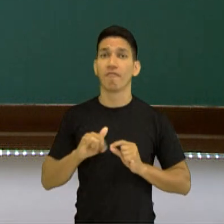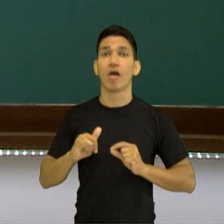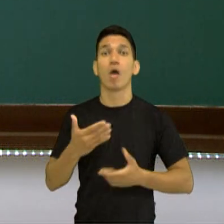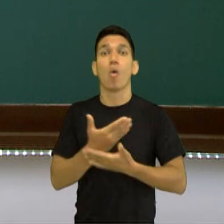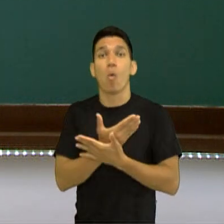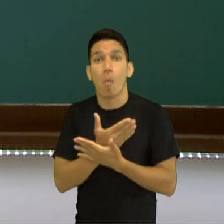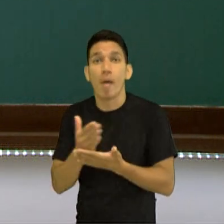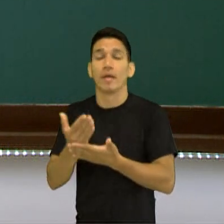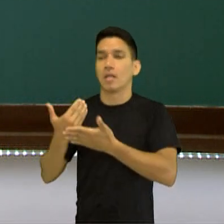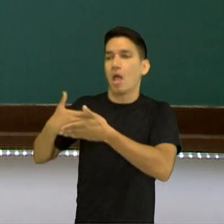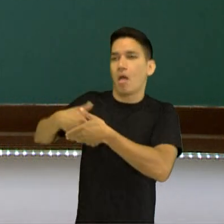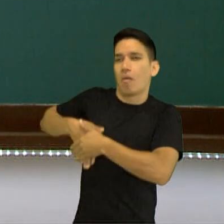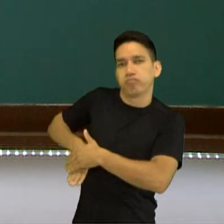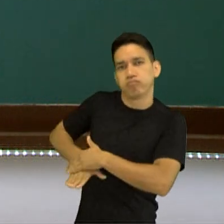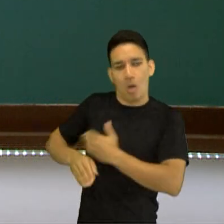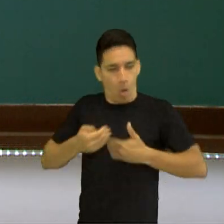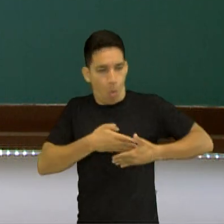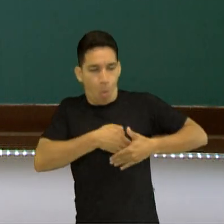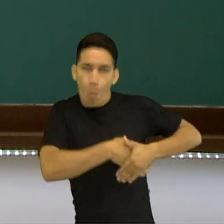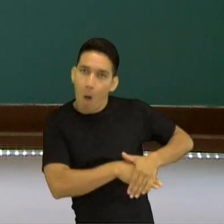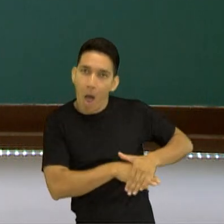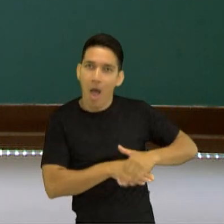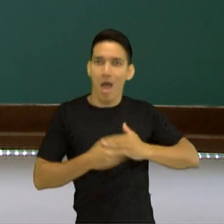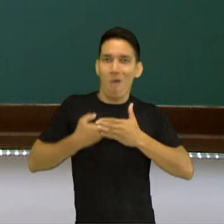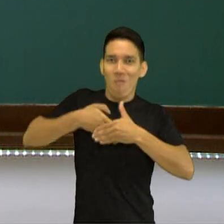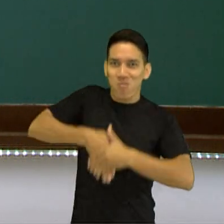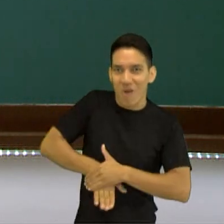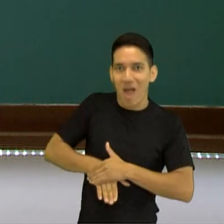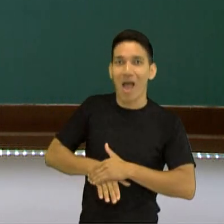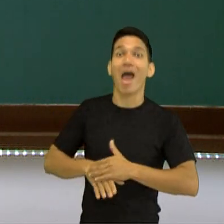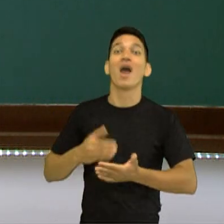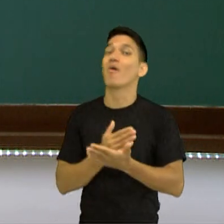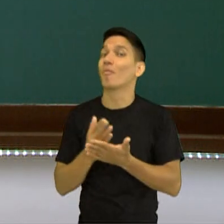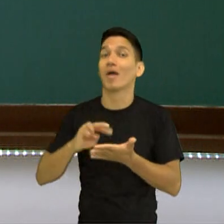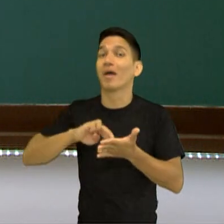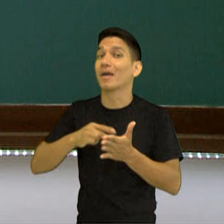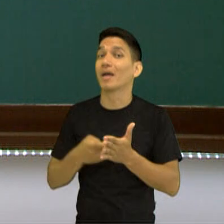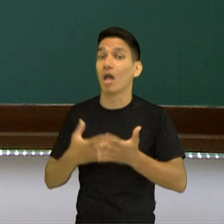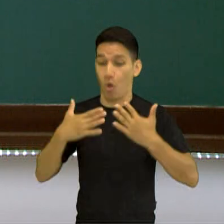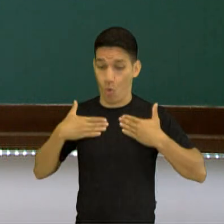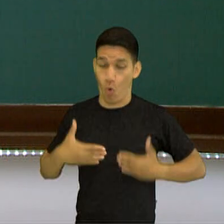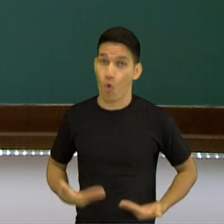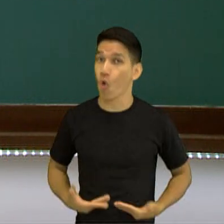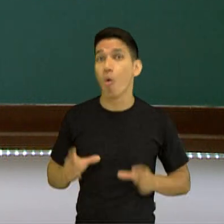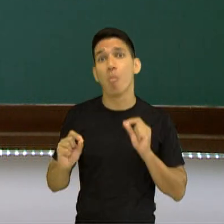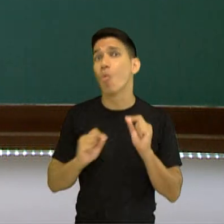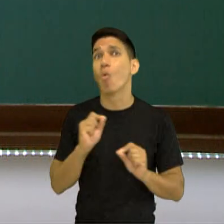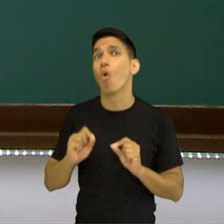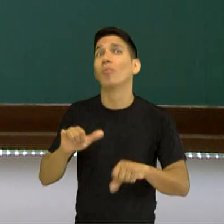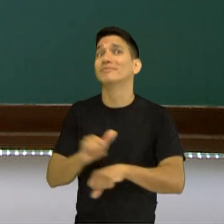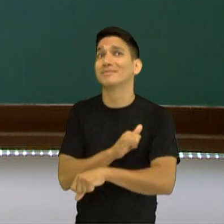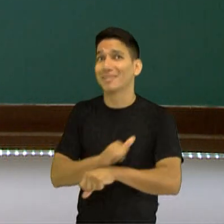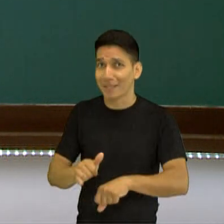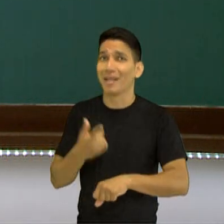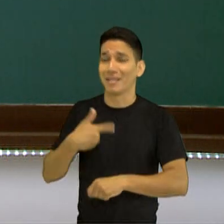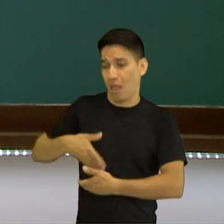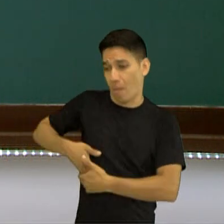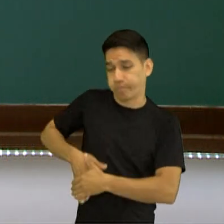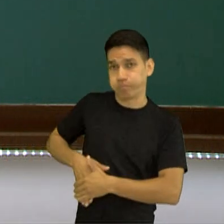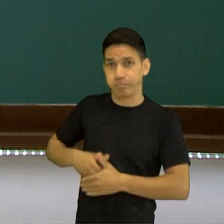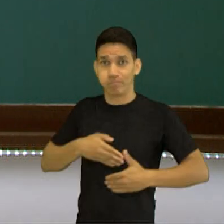a estocar essa energia. E, infelizmente, a forma que o nosso corpo faz esse estoque